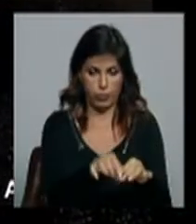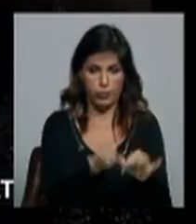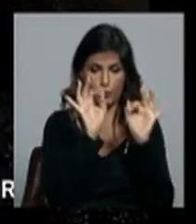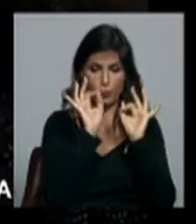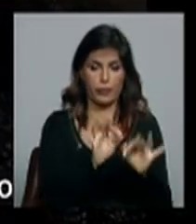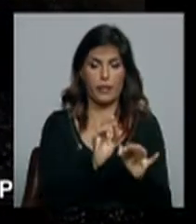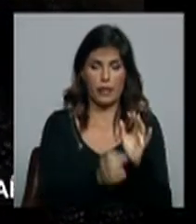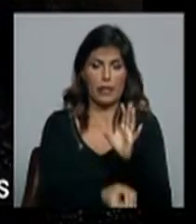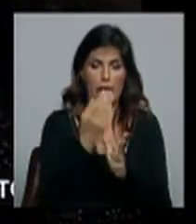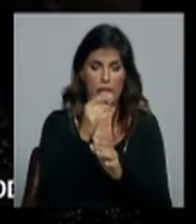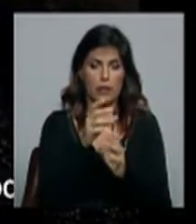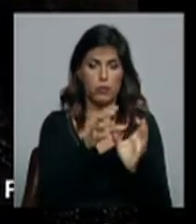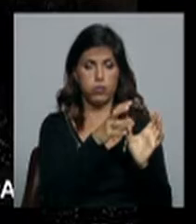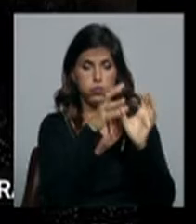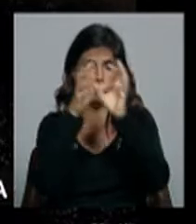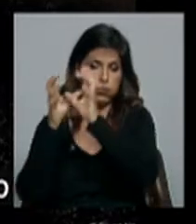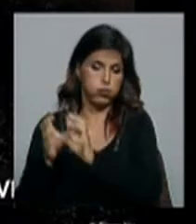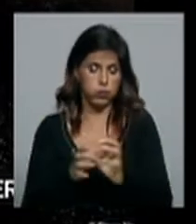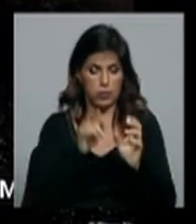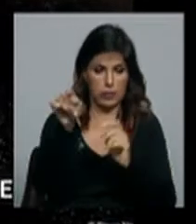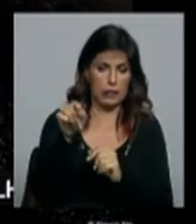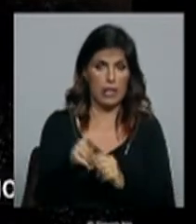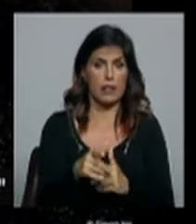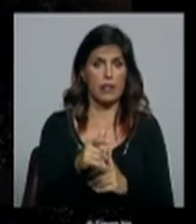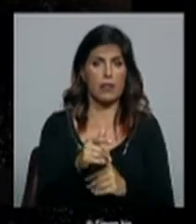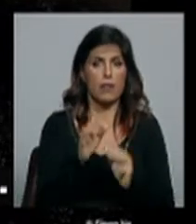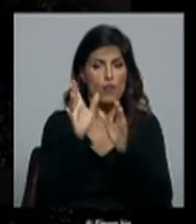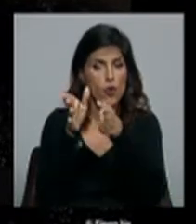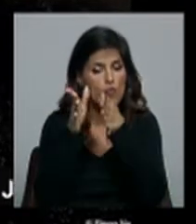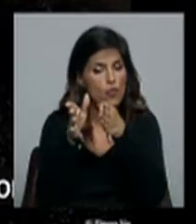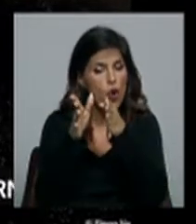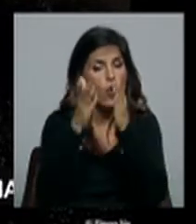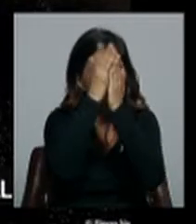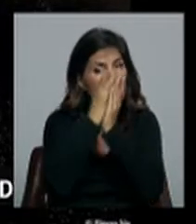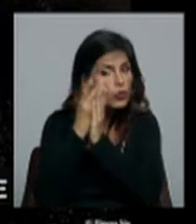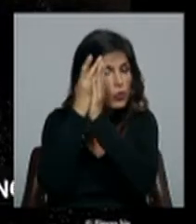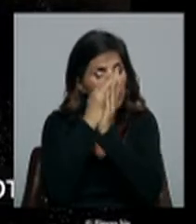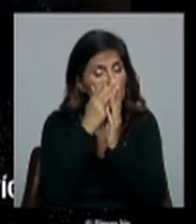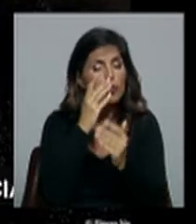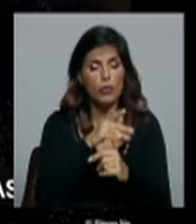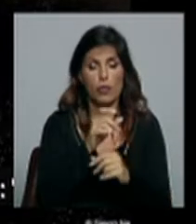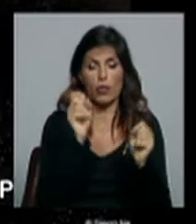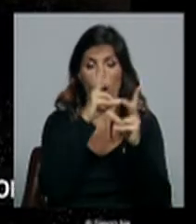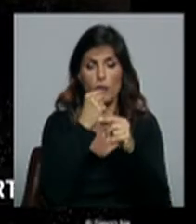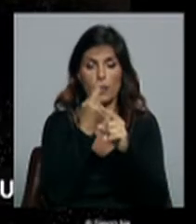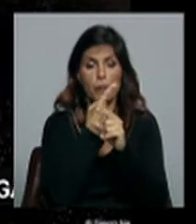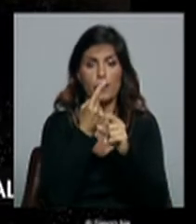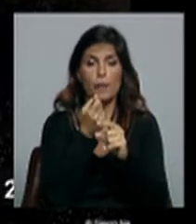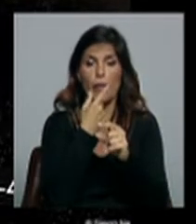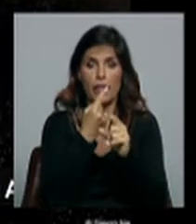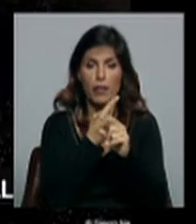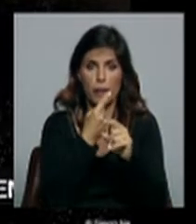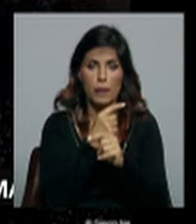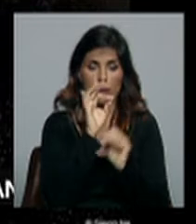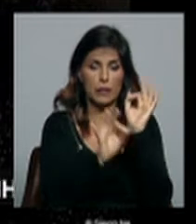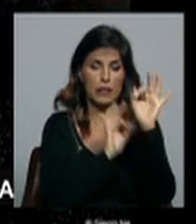para criar estas estações que se vão dedicar ao estudo para se fazer novos medicamentos, para medicina